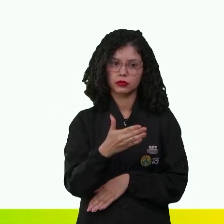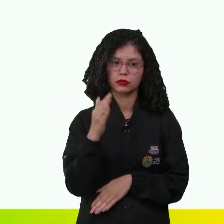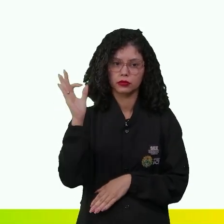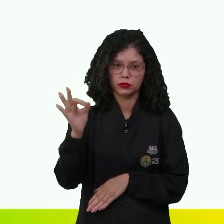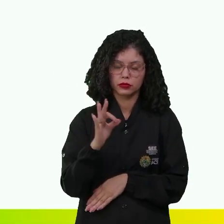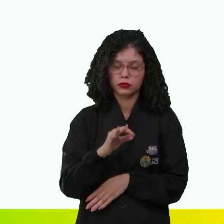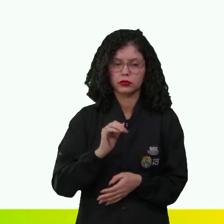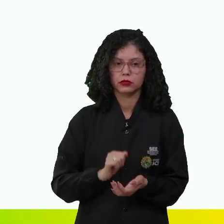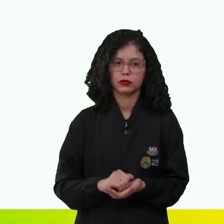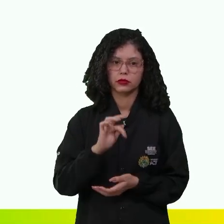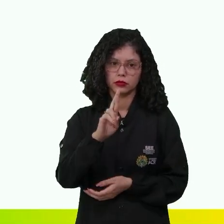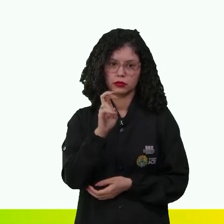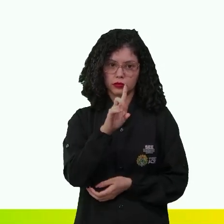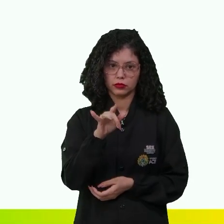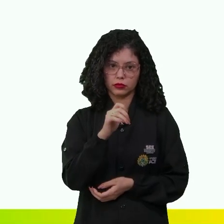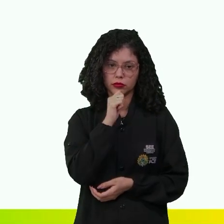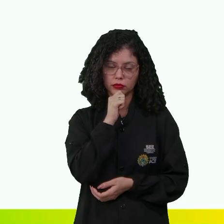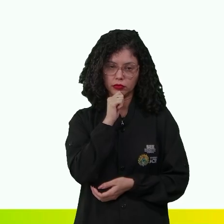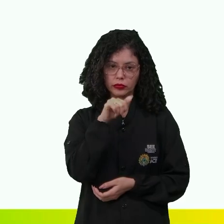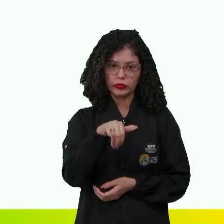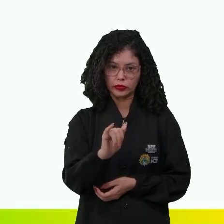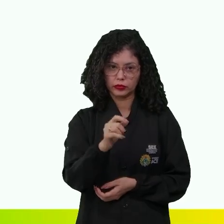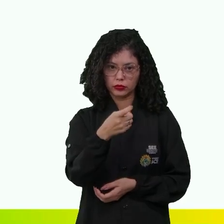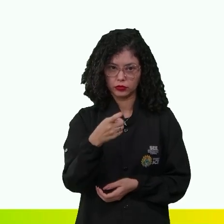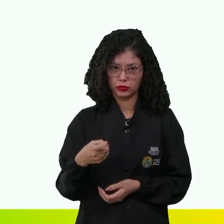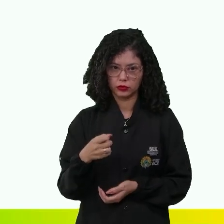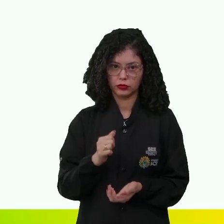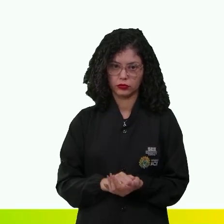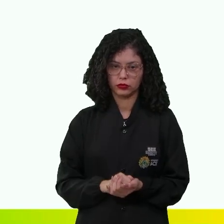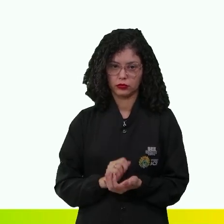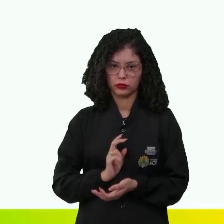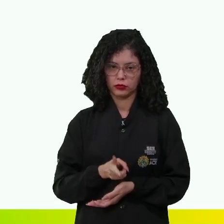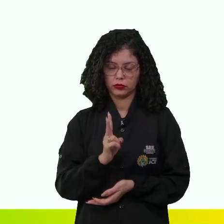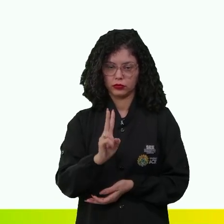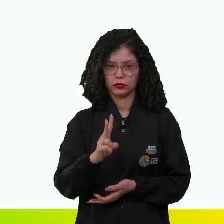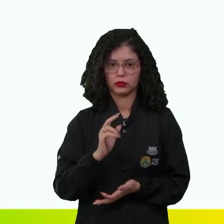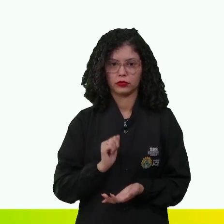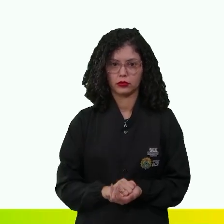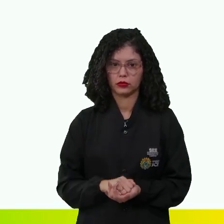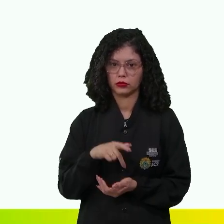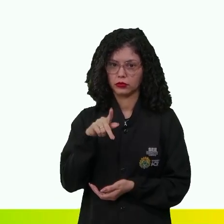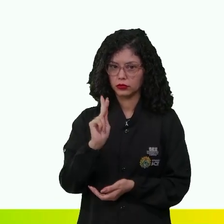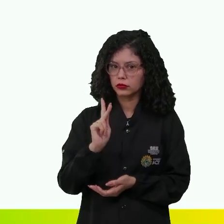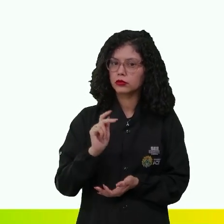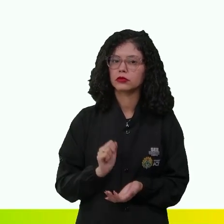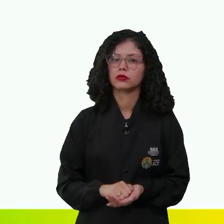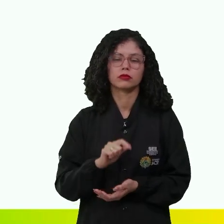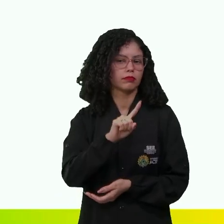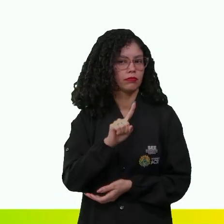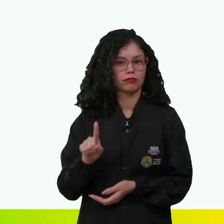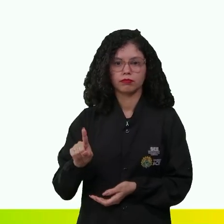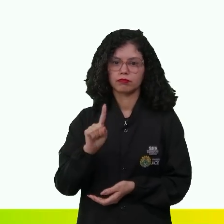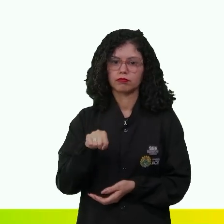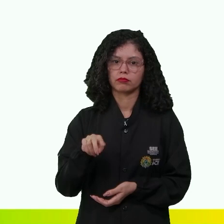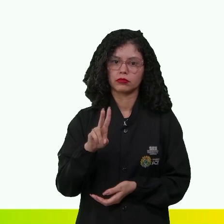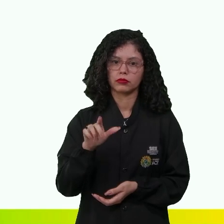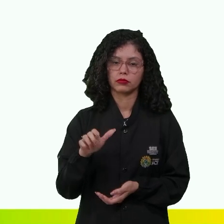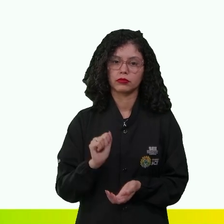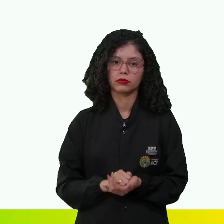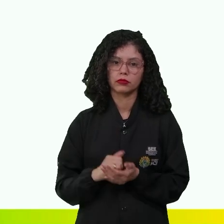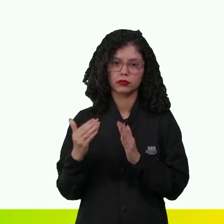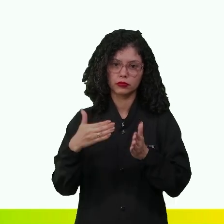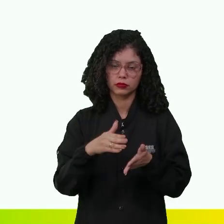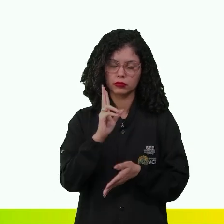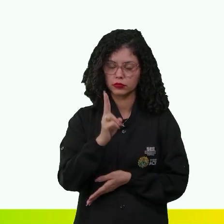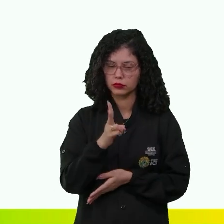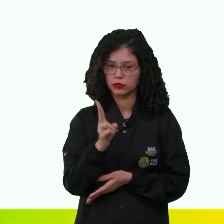diretamente proporcionais se a razão entre Y e X for uma constante K, não nula. E aí nós chegamos